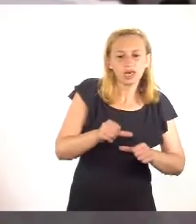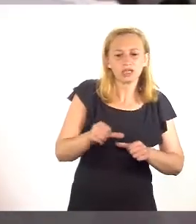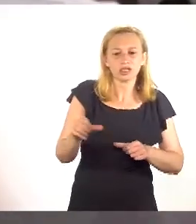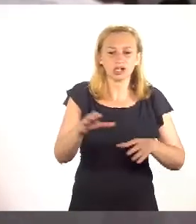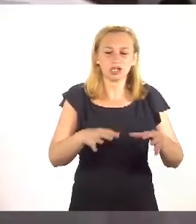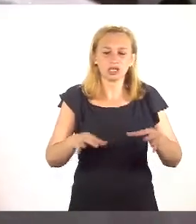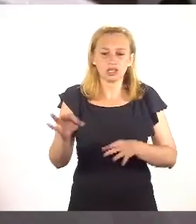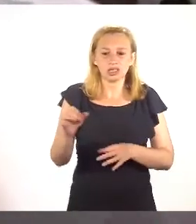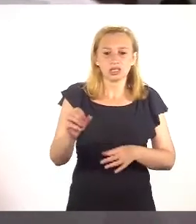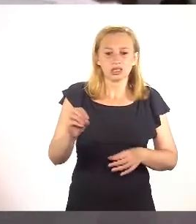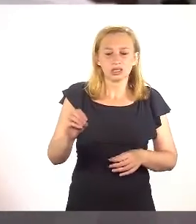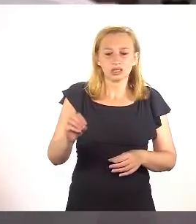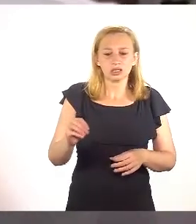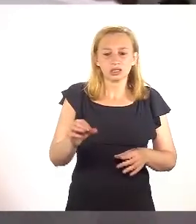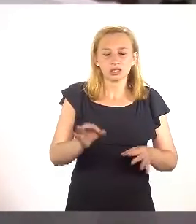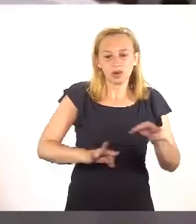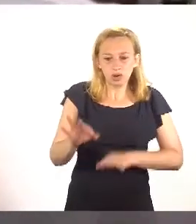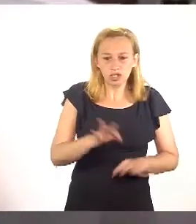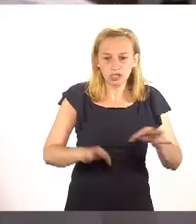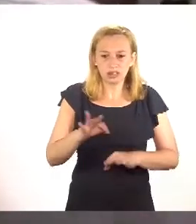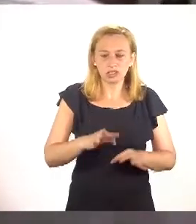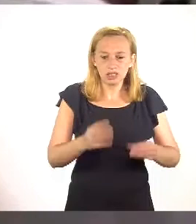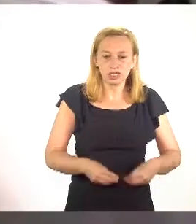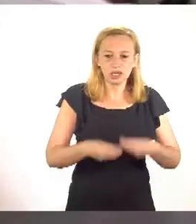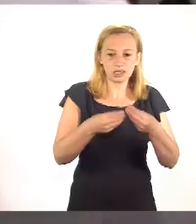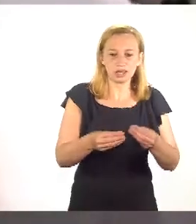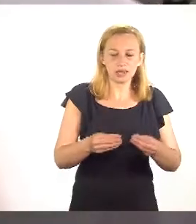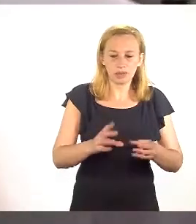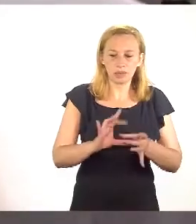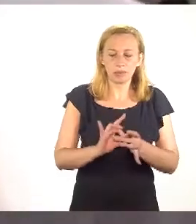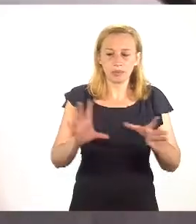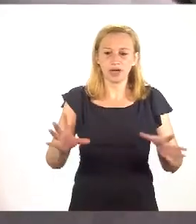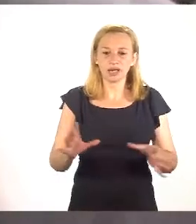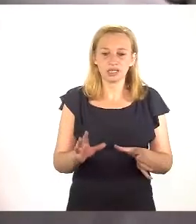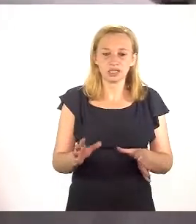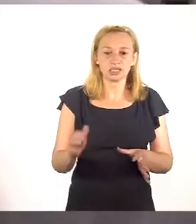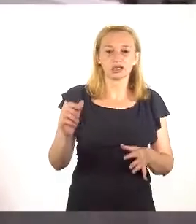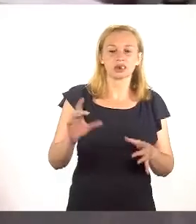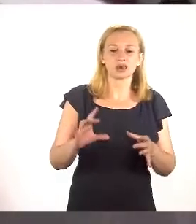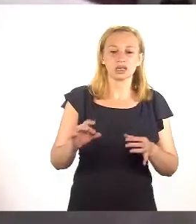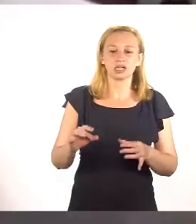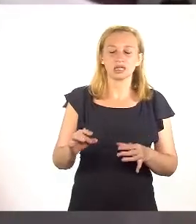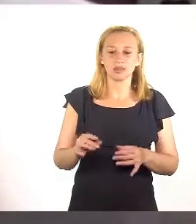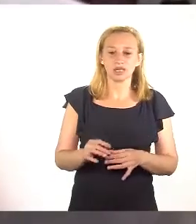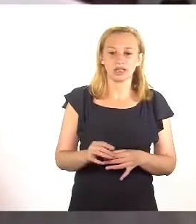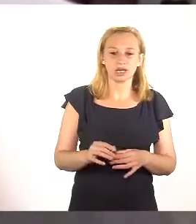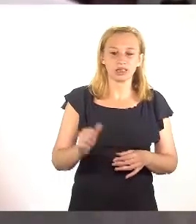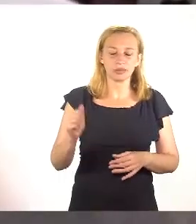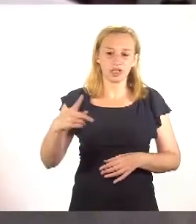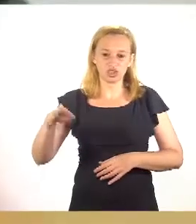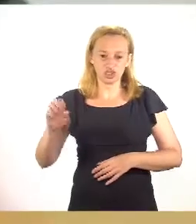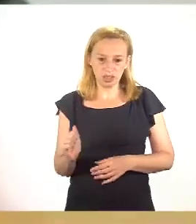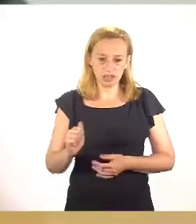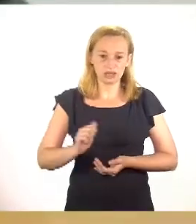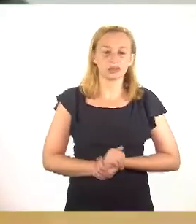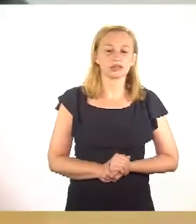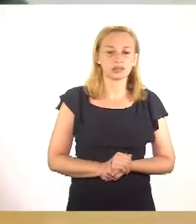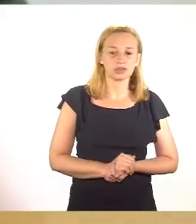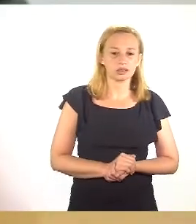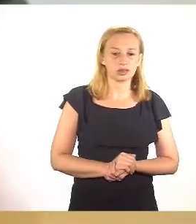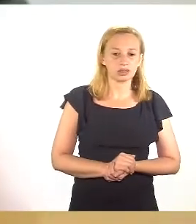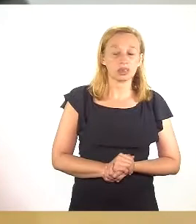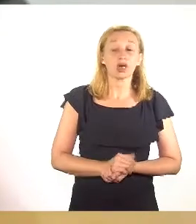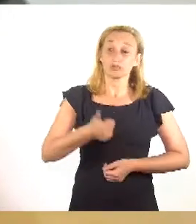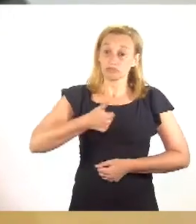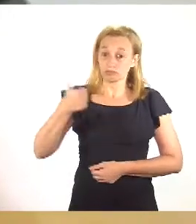e procedimentos que garantam mais autonomia para a agência? E quais seriam essas medidas? Bom, primeiro que